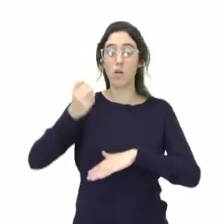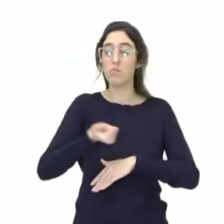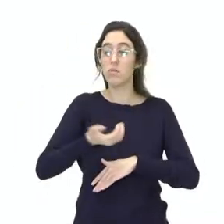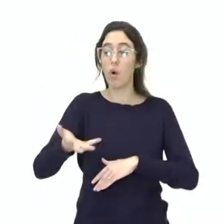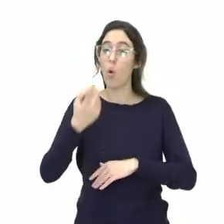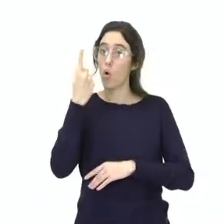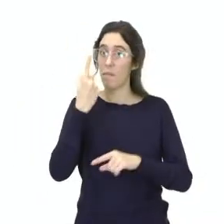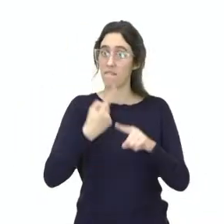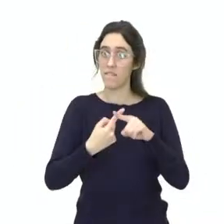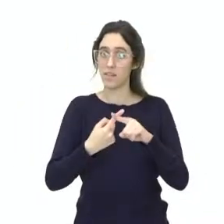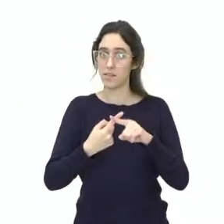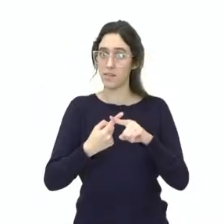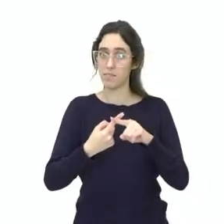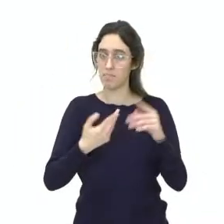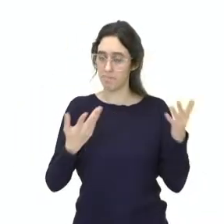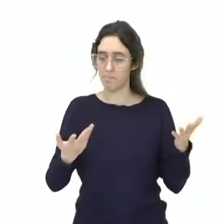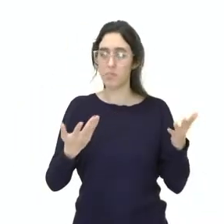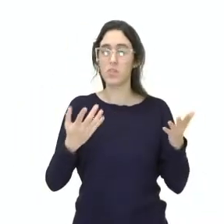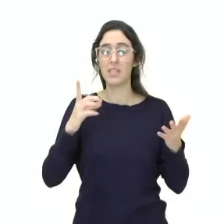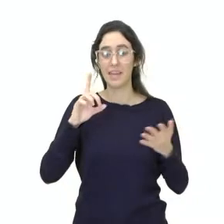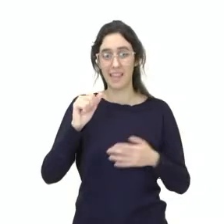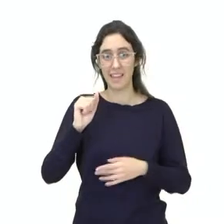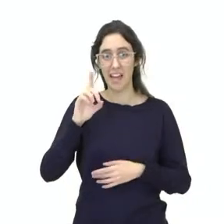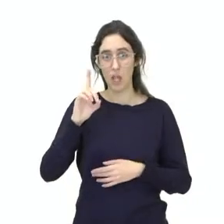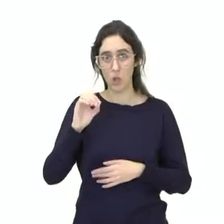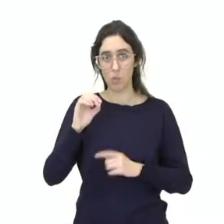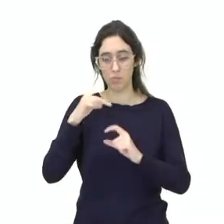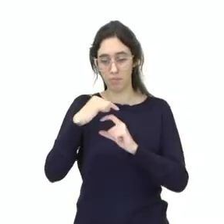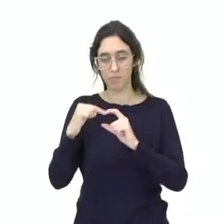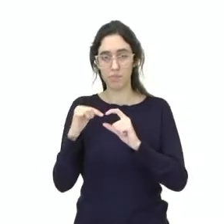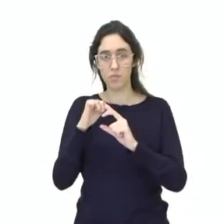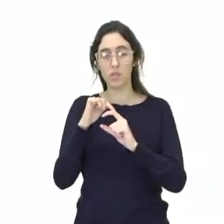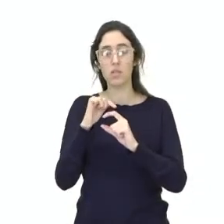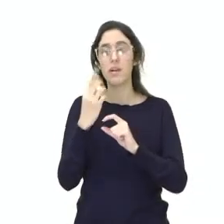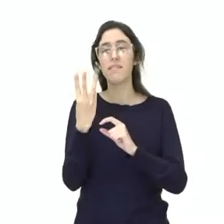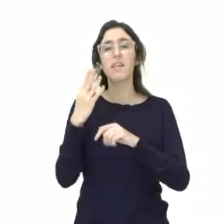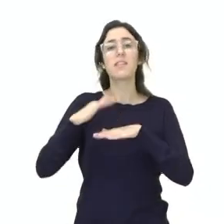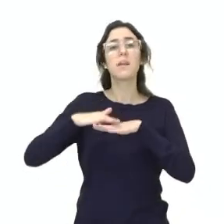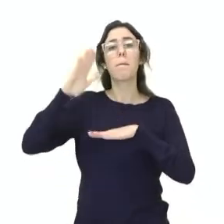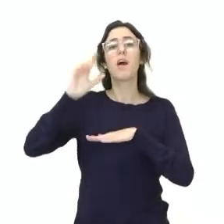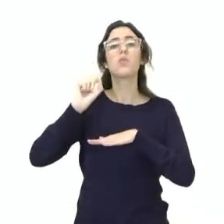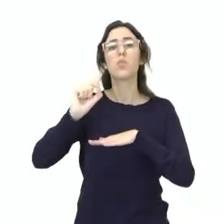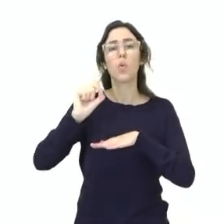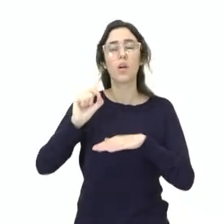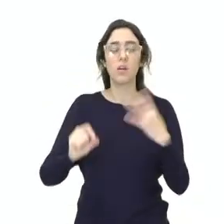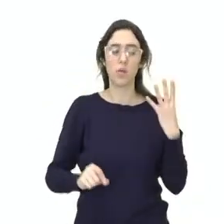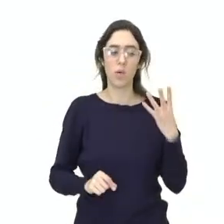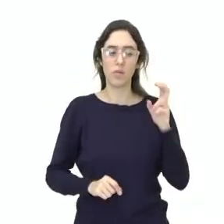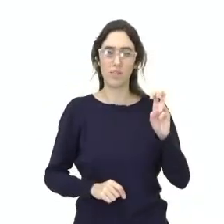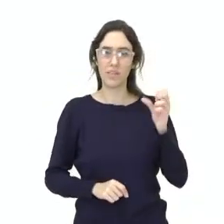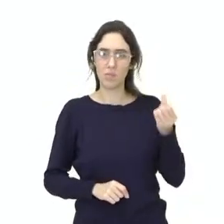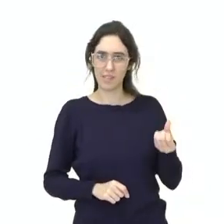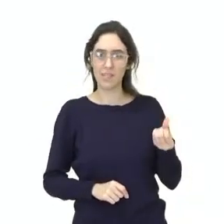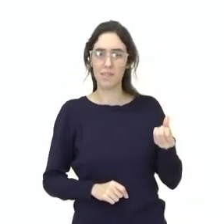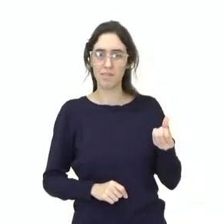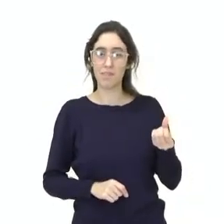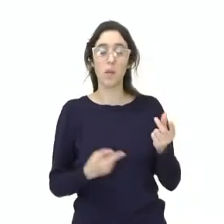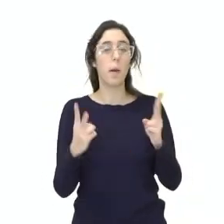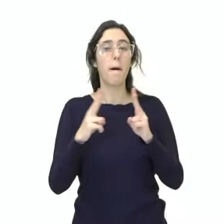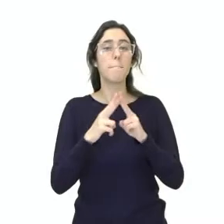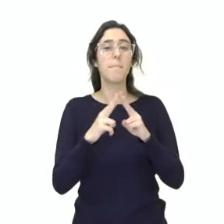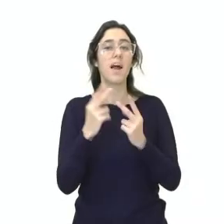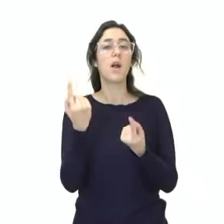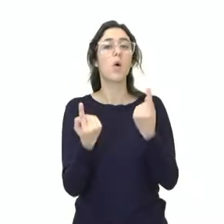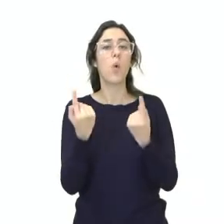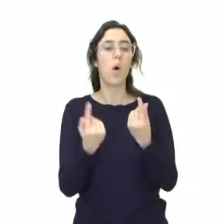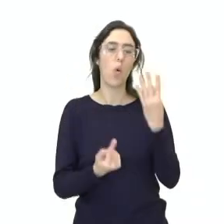vez. No dado, os números maiores que 3 são 4, 5 e 6. E destes, são pares